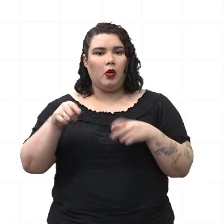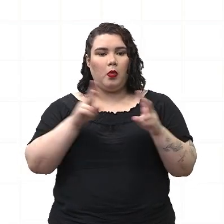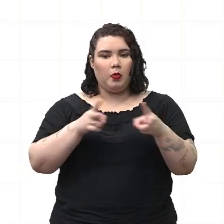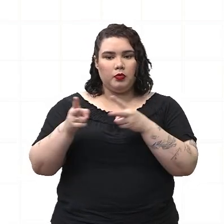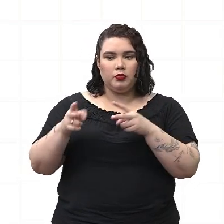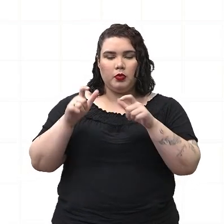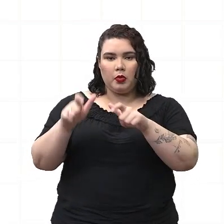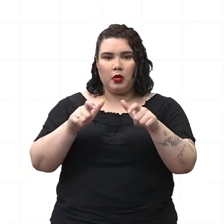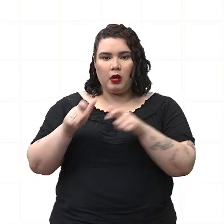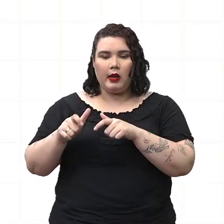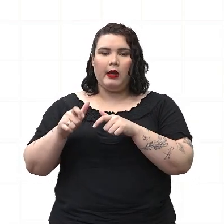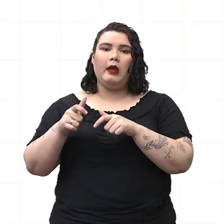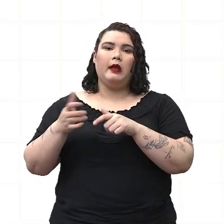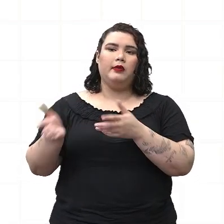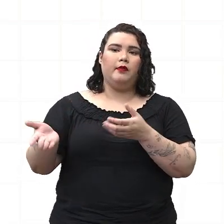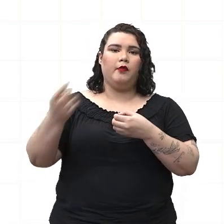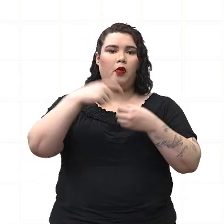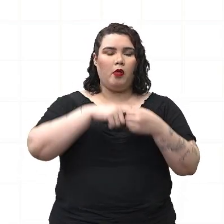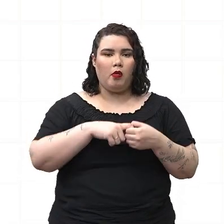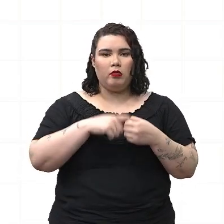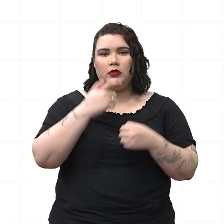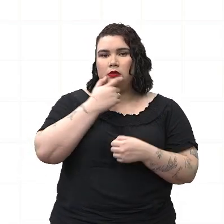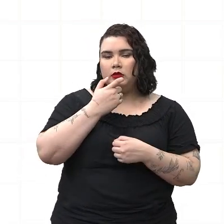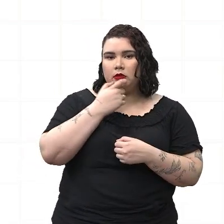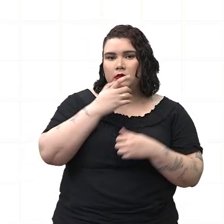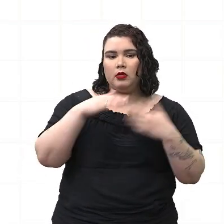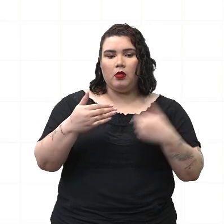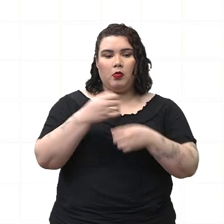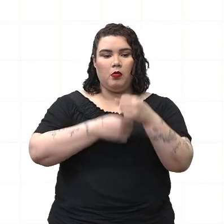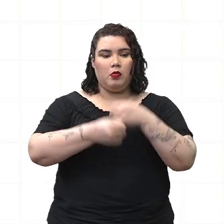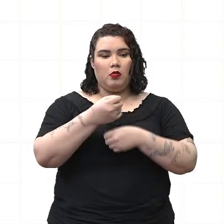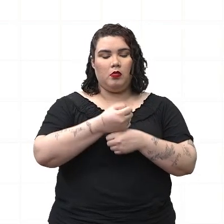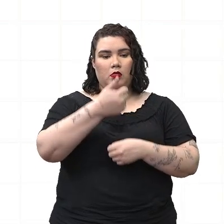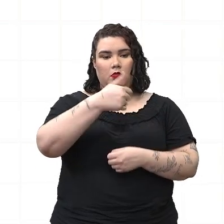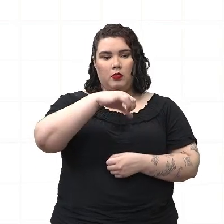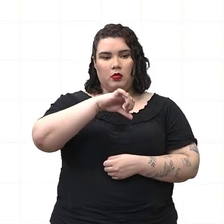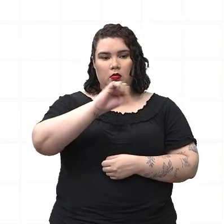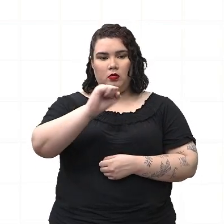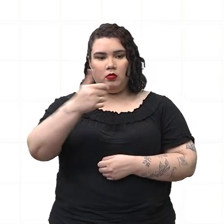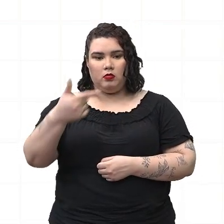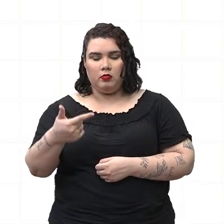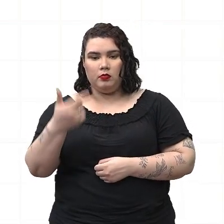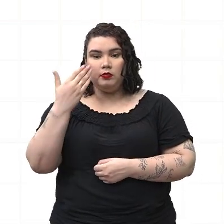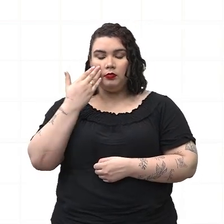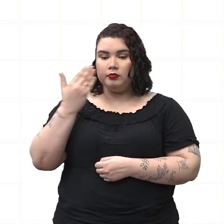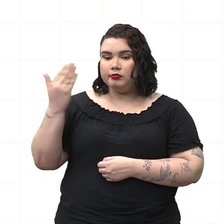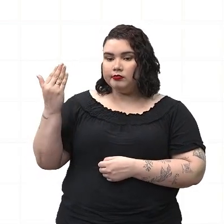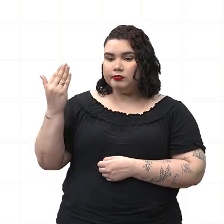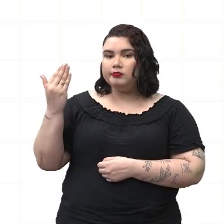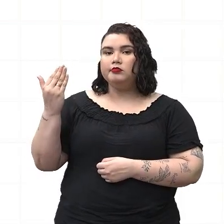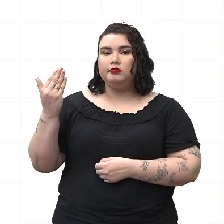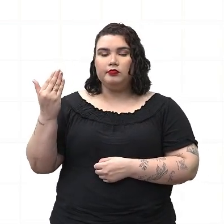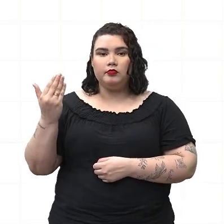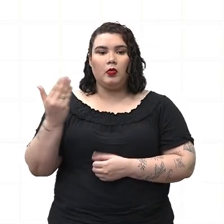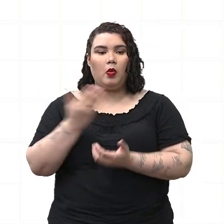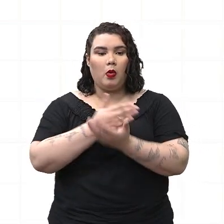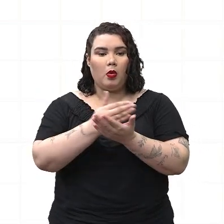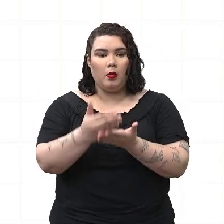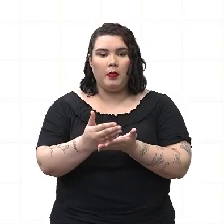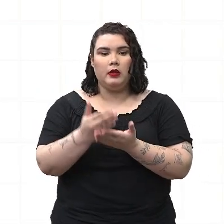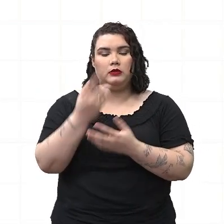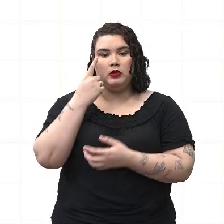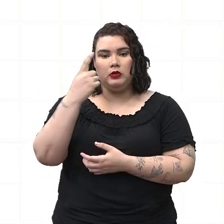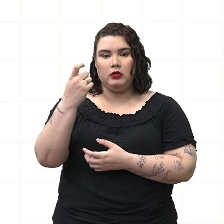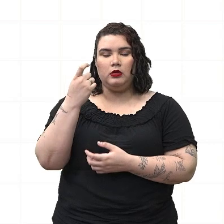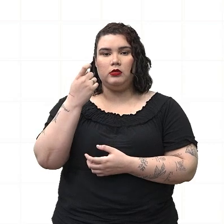retirado, voltou aí a posse do Reino Unido. Lá em 1982, como a gente vai ver aí na próxima tela, houve um interesse